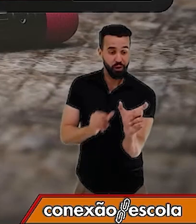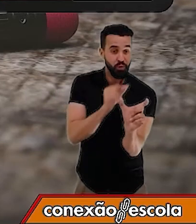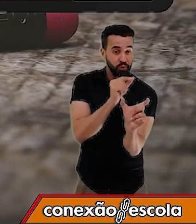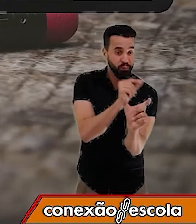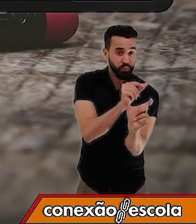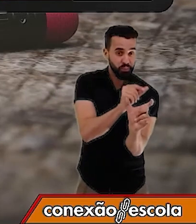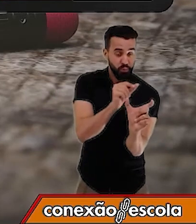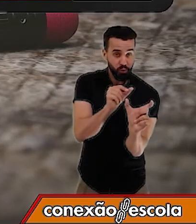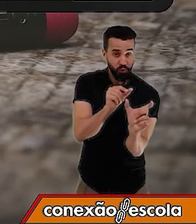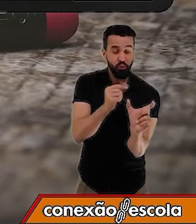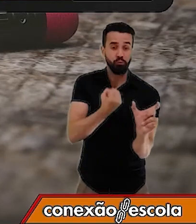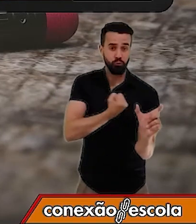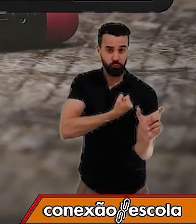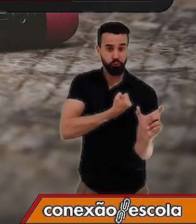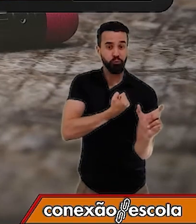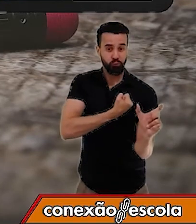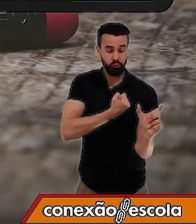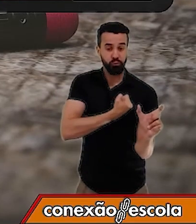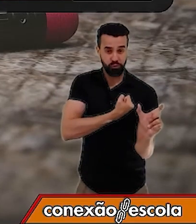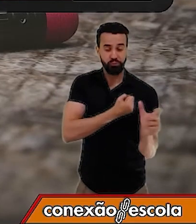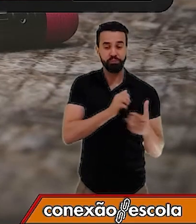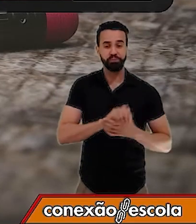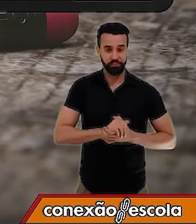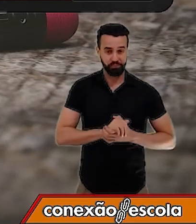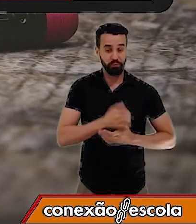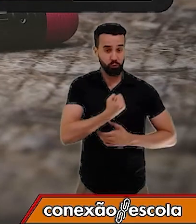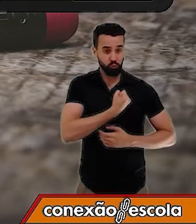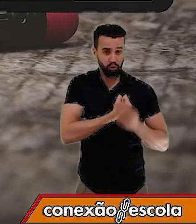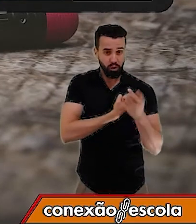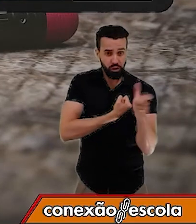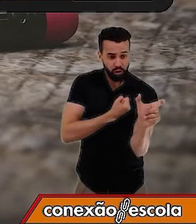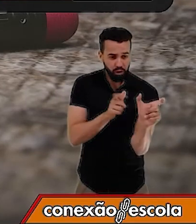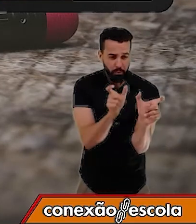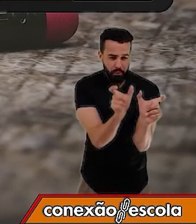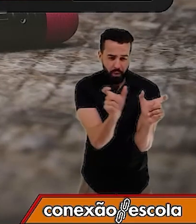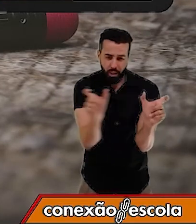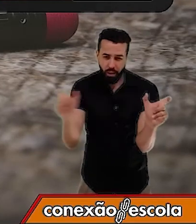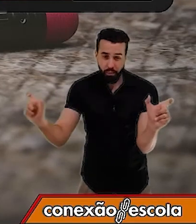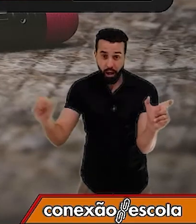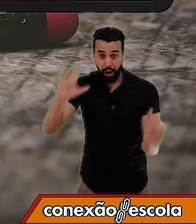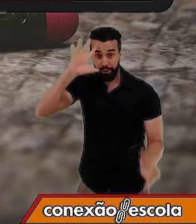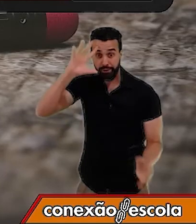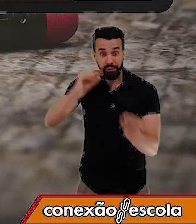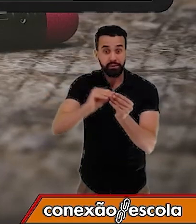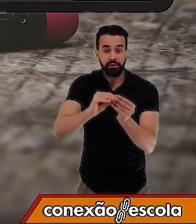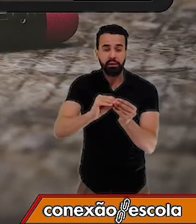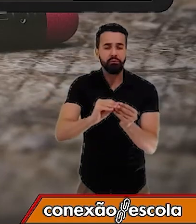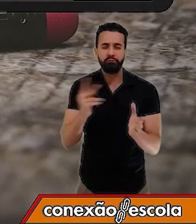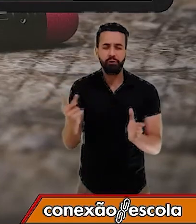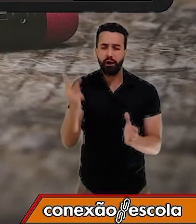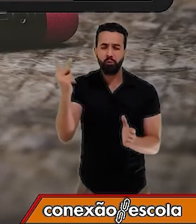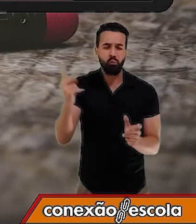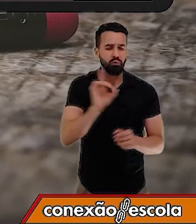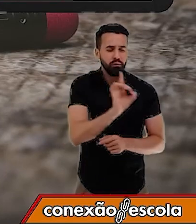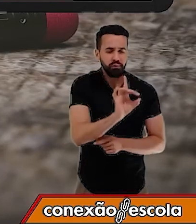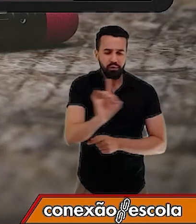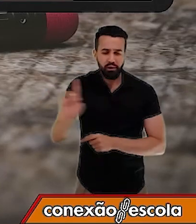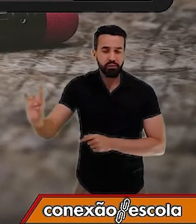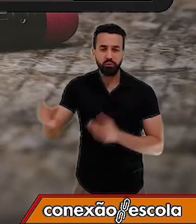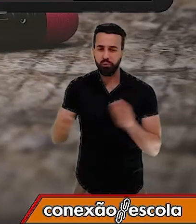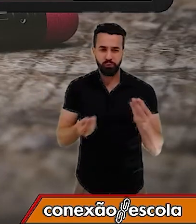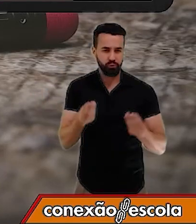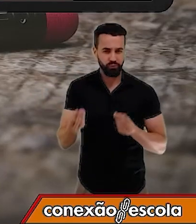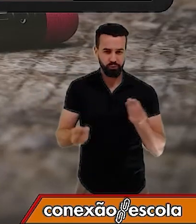formar números e que decompor é entender esse valor que cada algarismo tem no número.